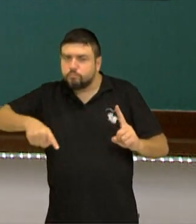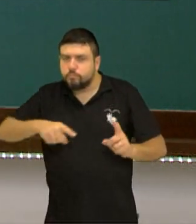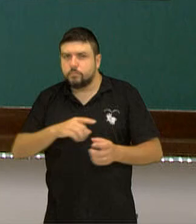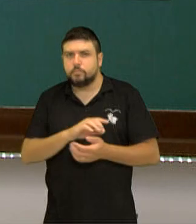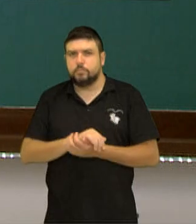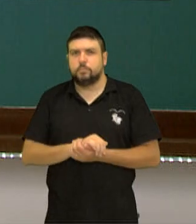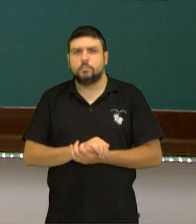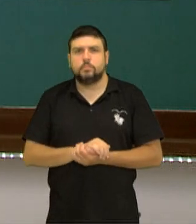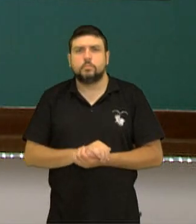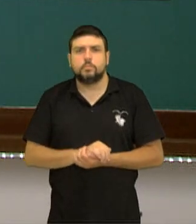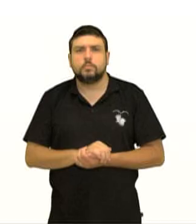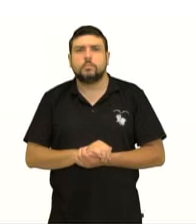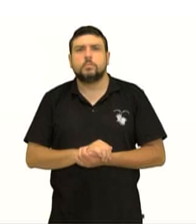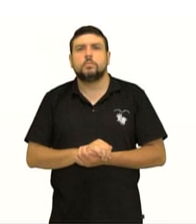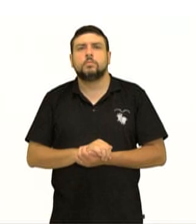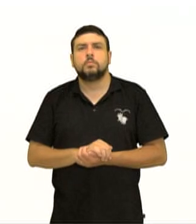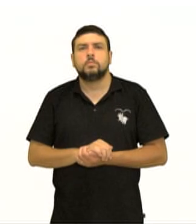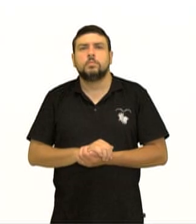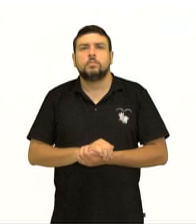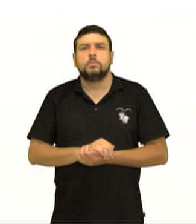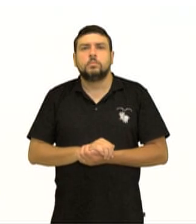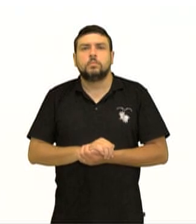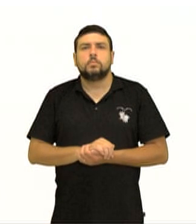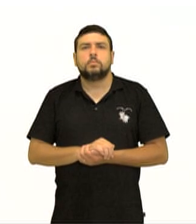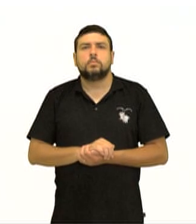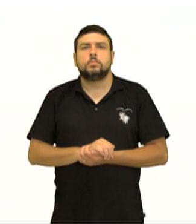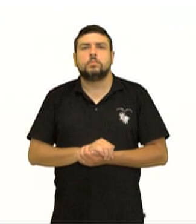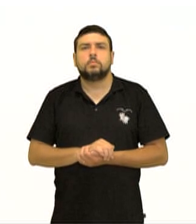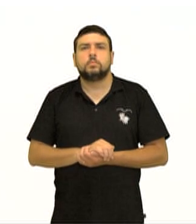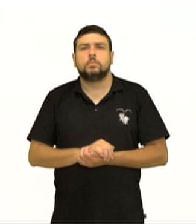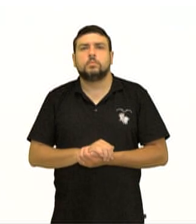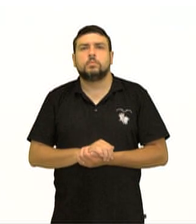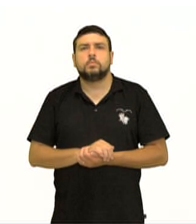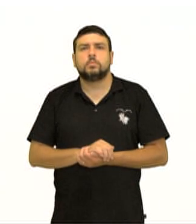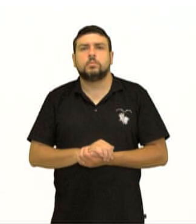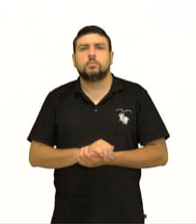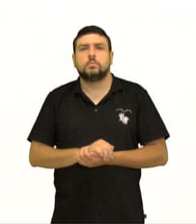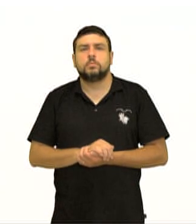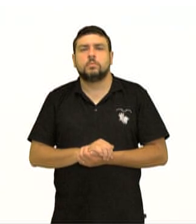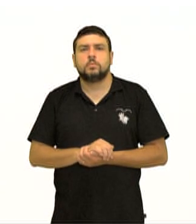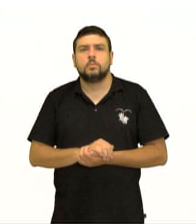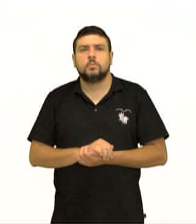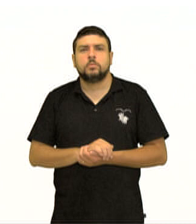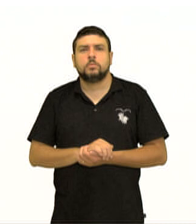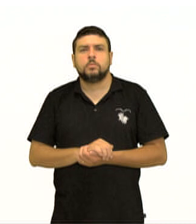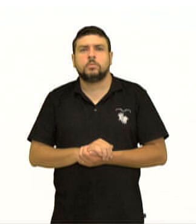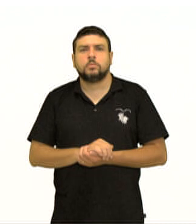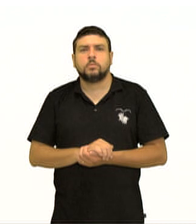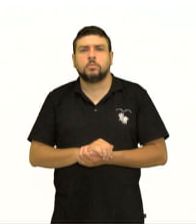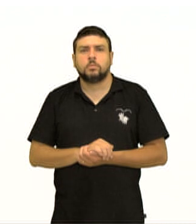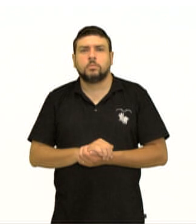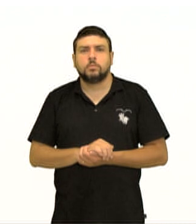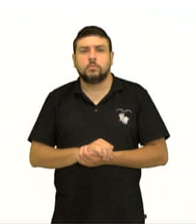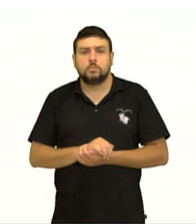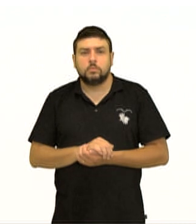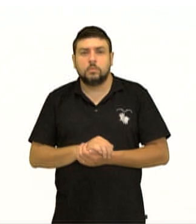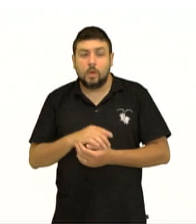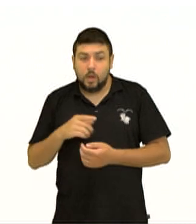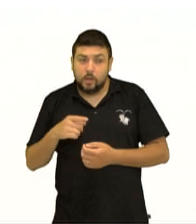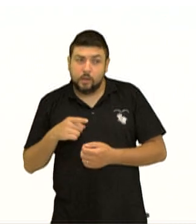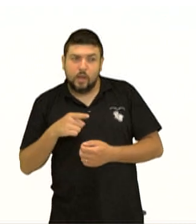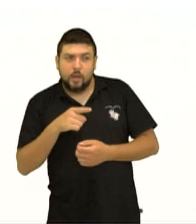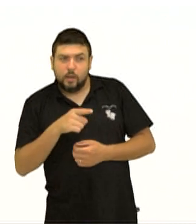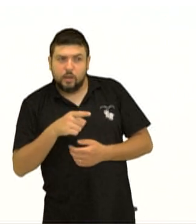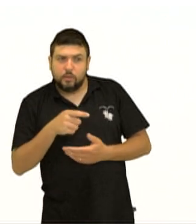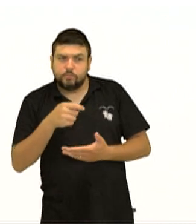Ó, she shouldn't go out with her friends and stay home to study. Ela não deveria sair com